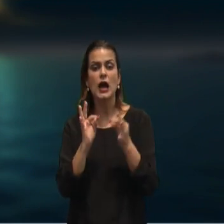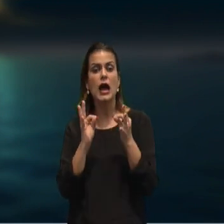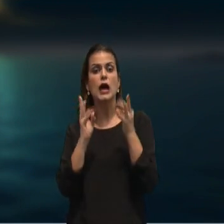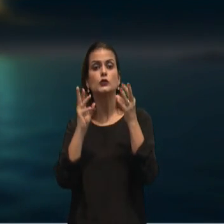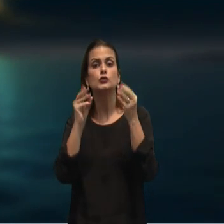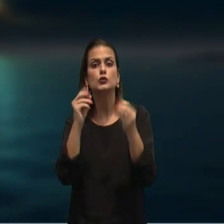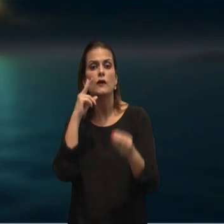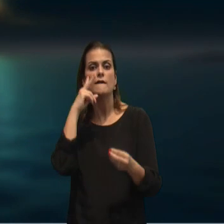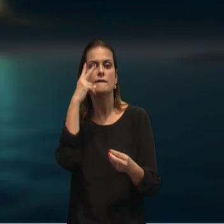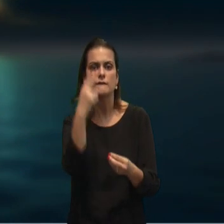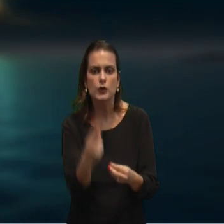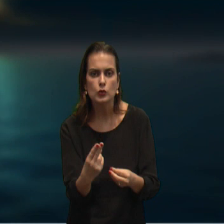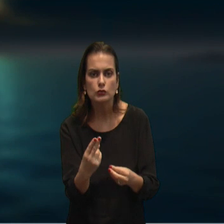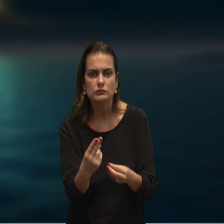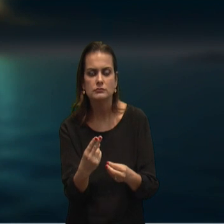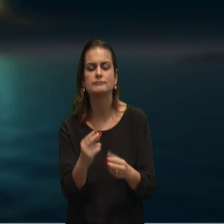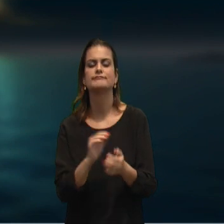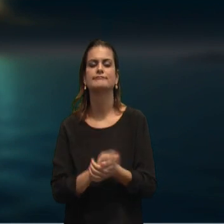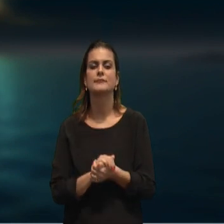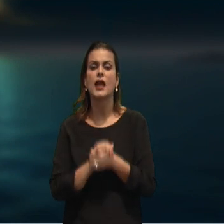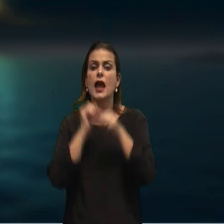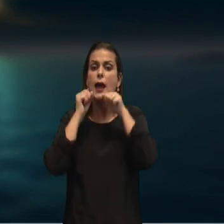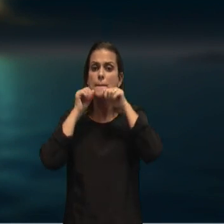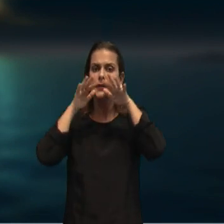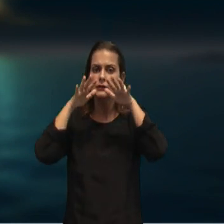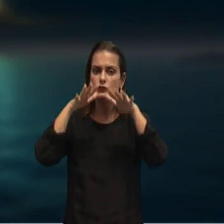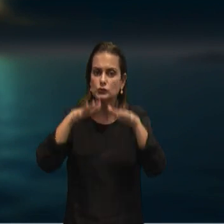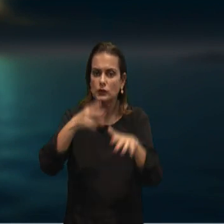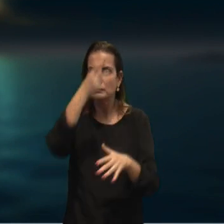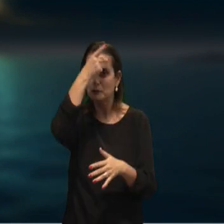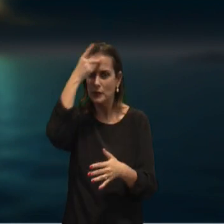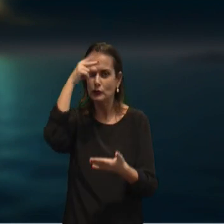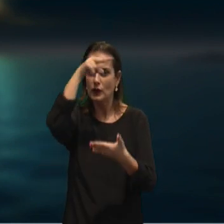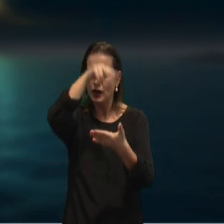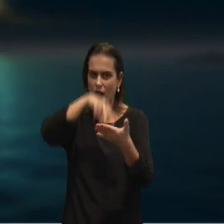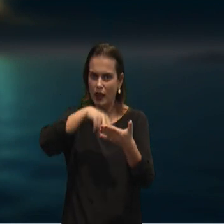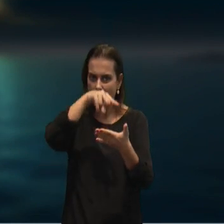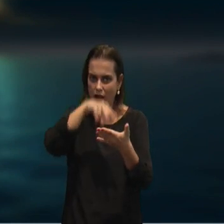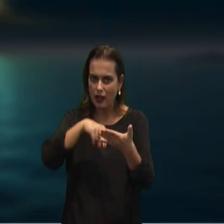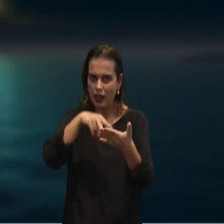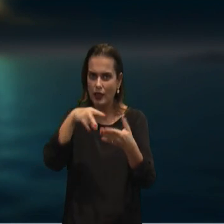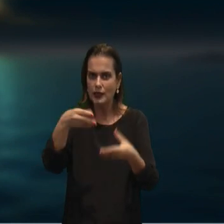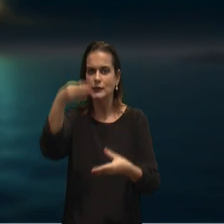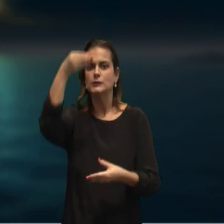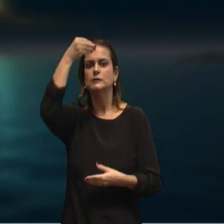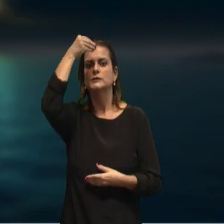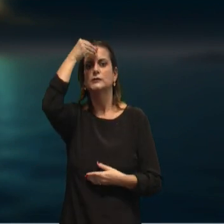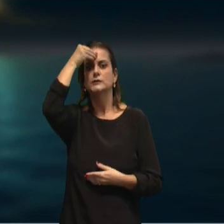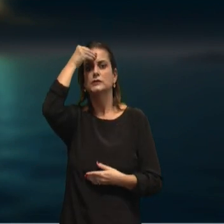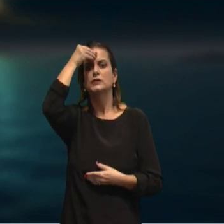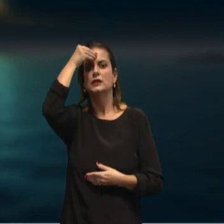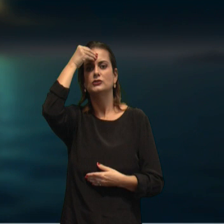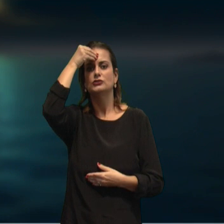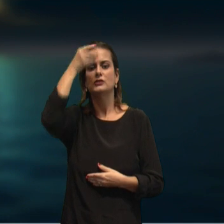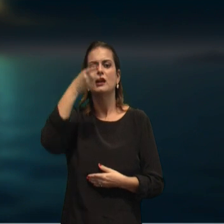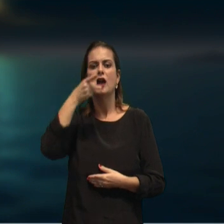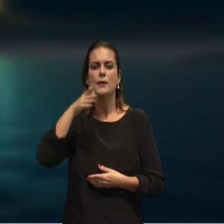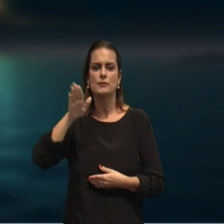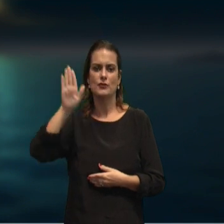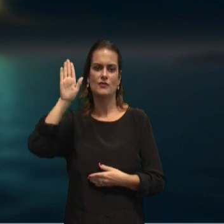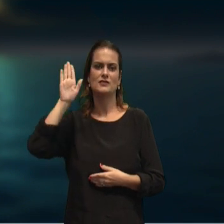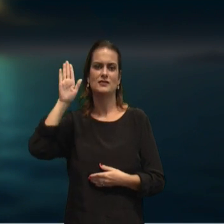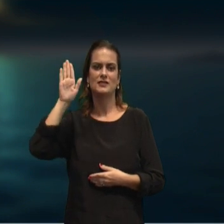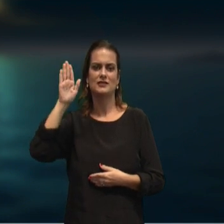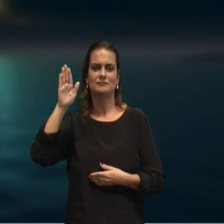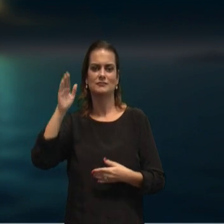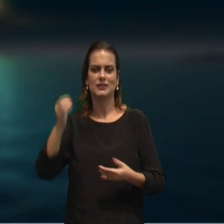que viu. Bem-aventurados aqueles que leem e aqueles que ouvem as palavras da profecia e guardam